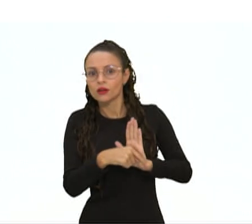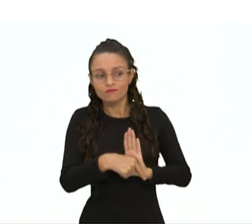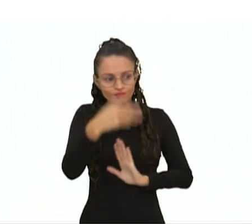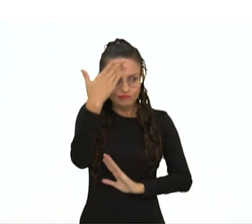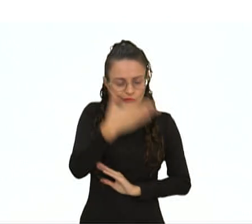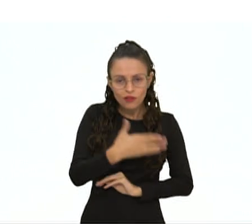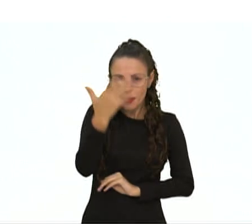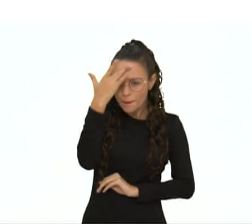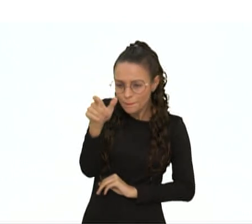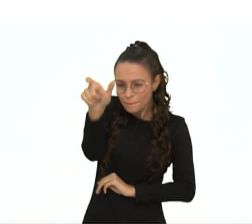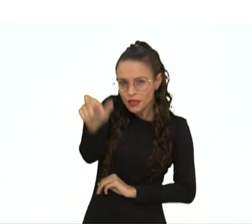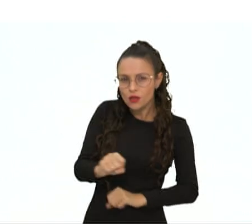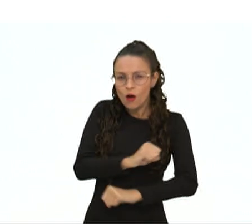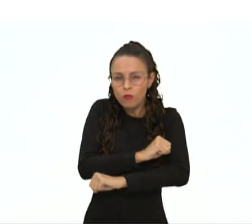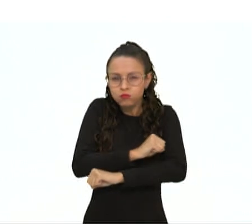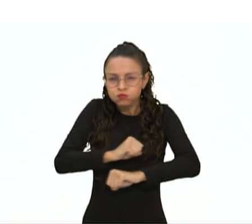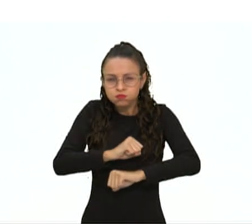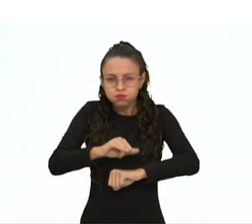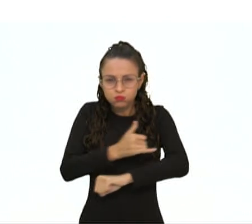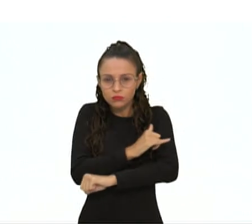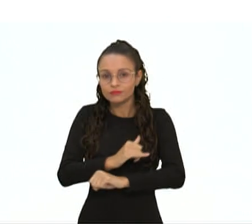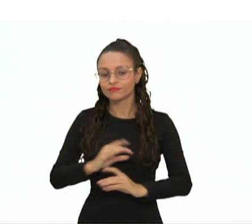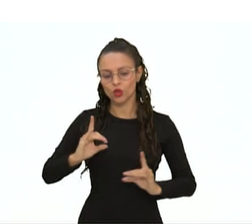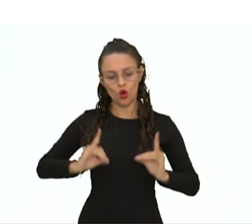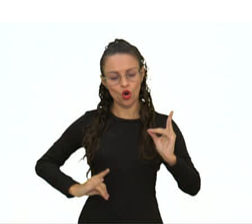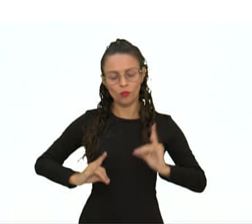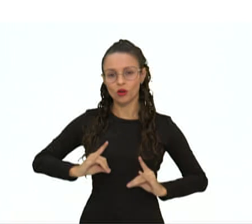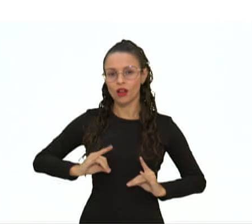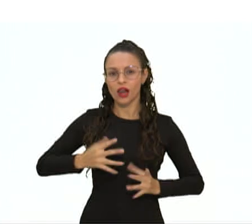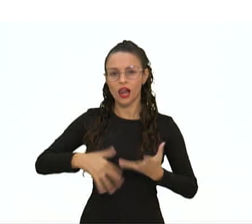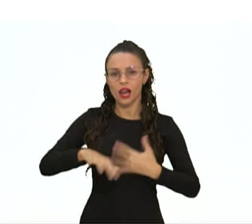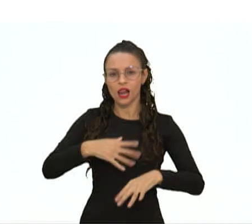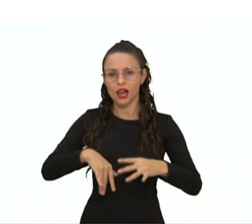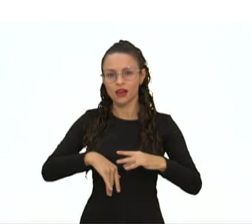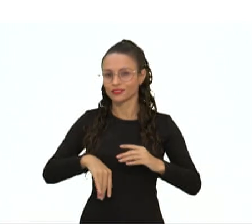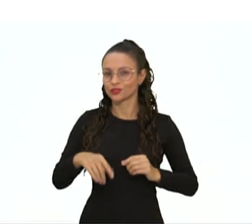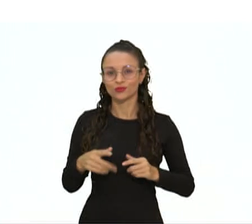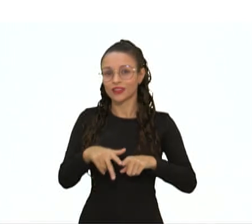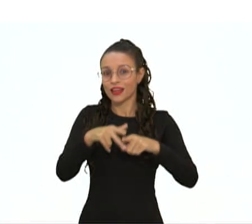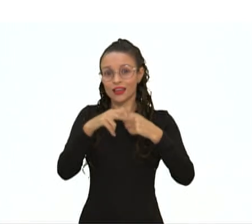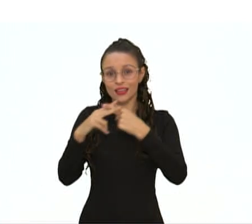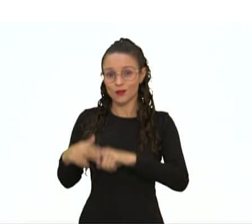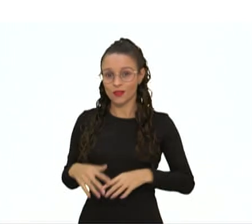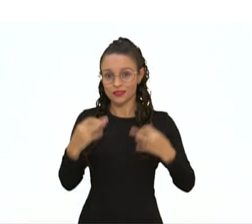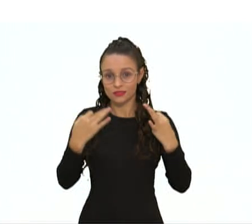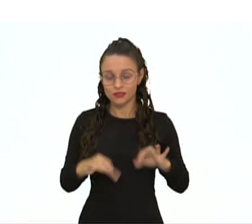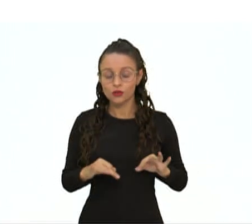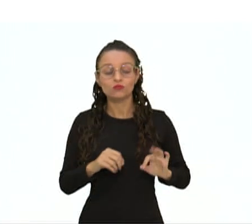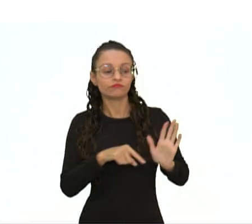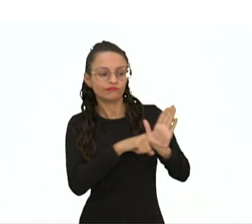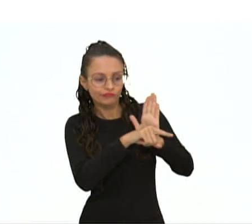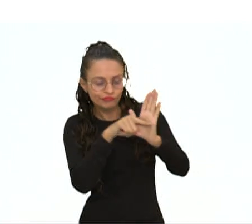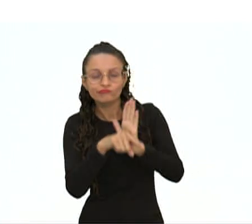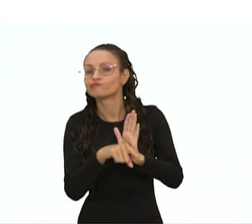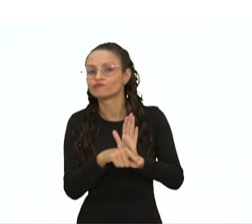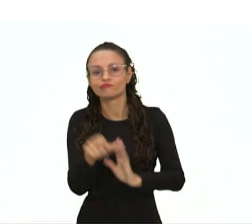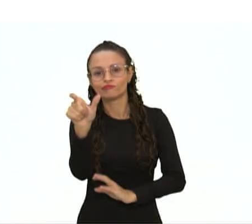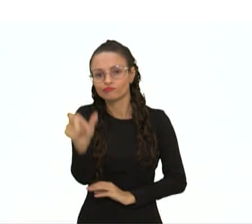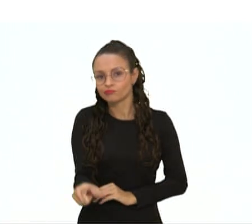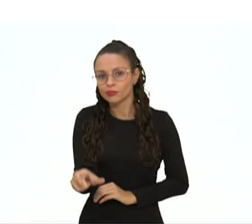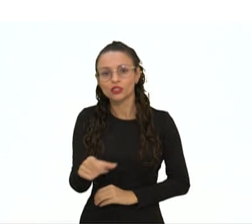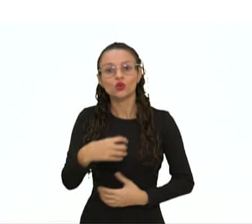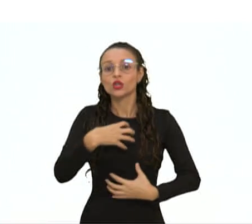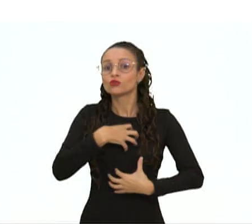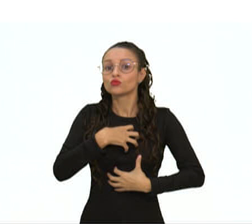esses hormônios não estão bem regulados então em muitos casos foi identificado o que a pessoa não